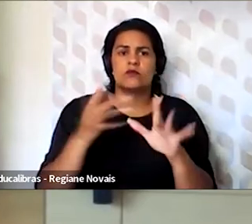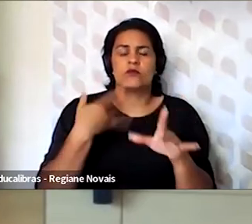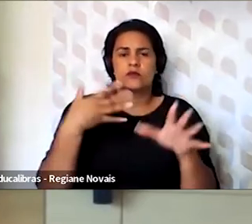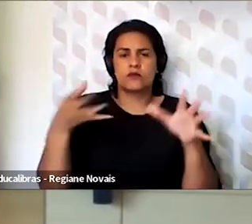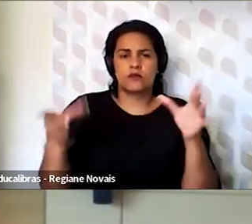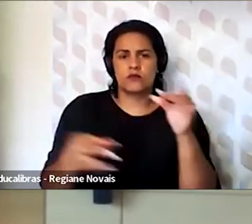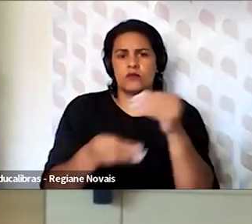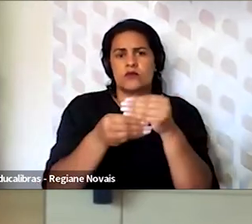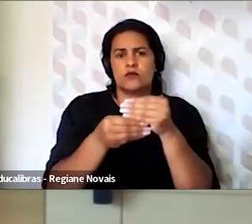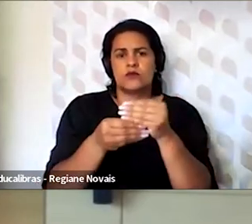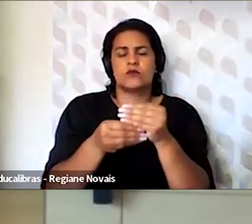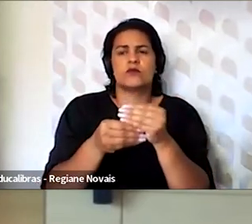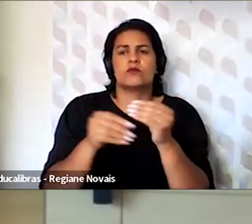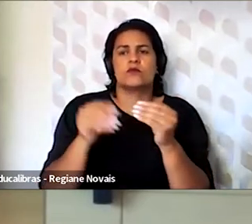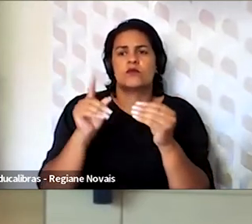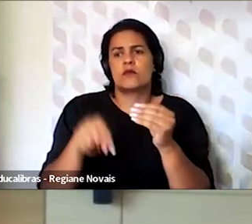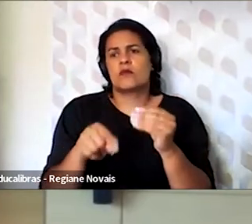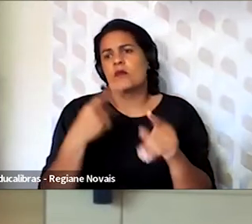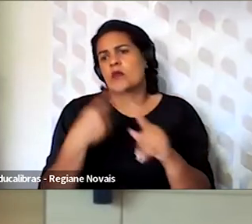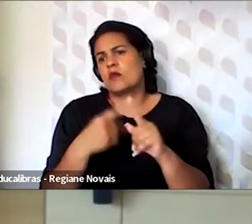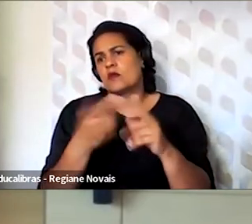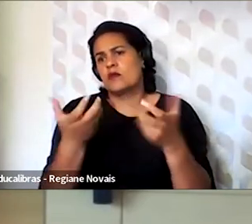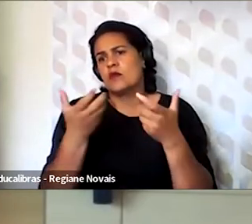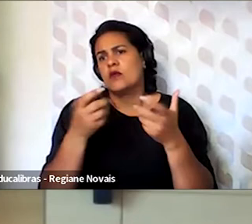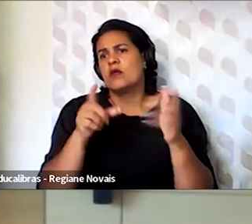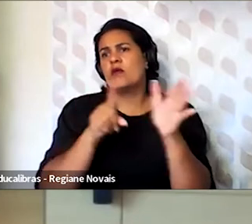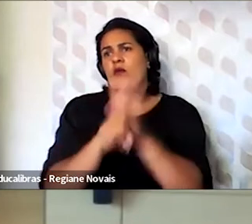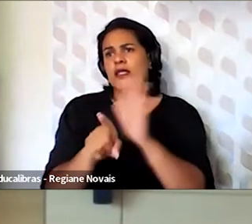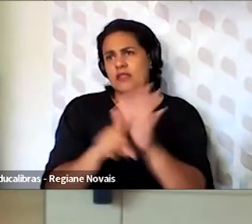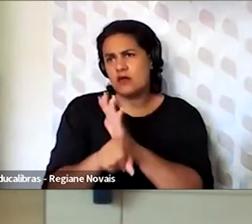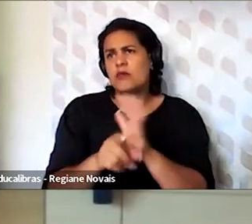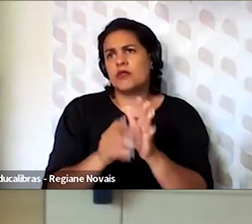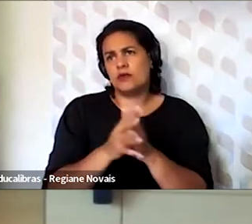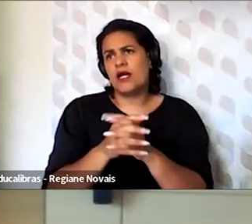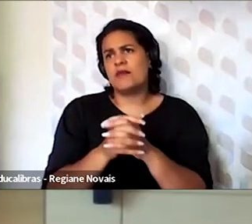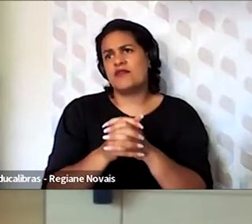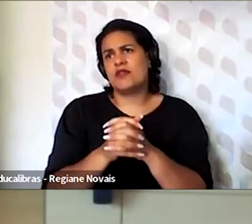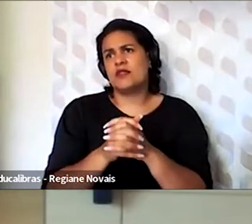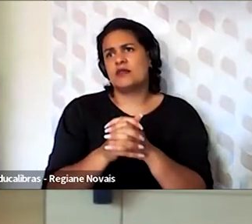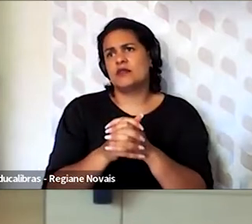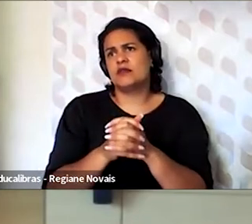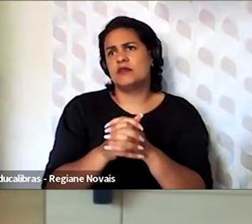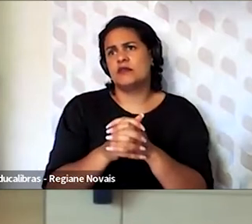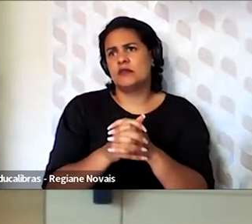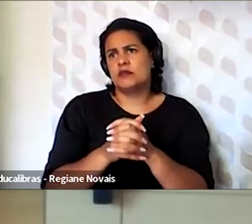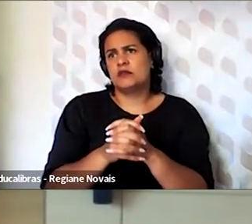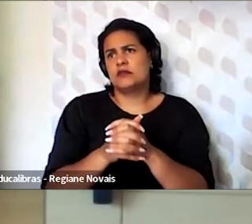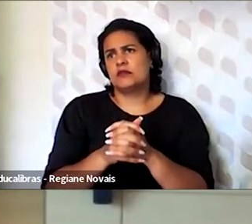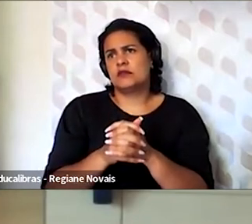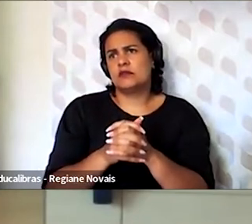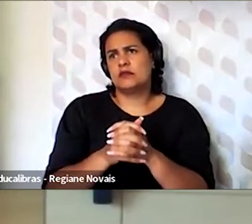queria fazer para vocês, palestrantes, antes de dar a palavra para o público. é